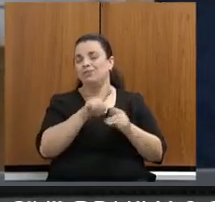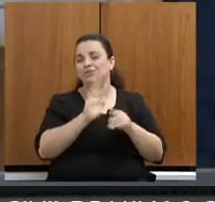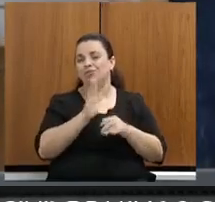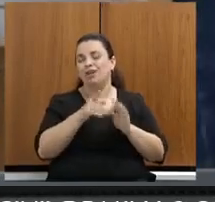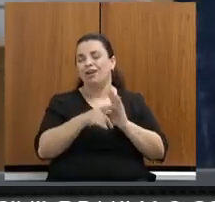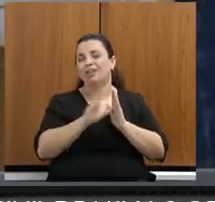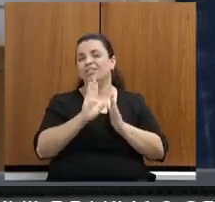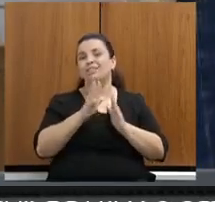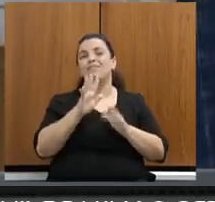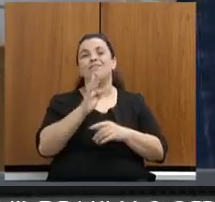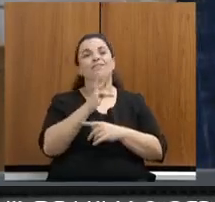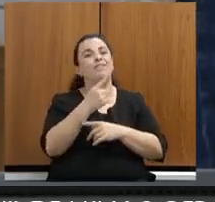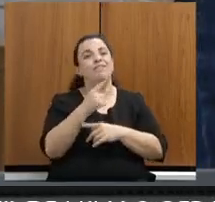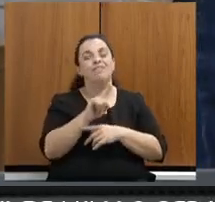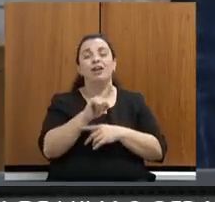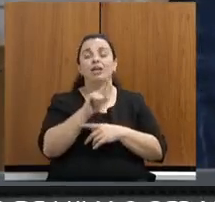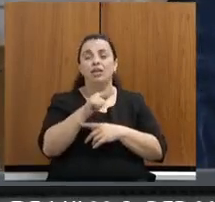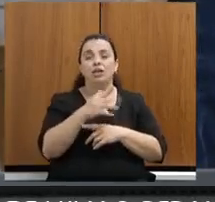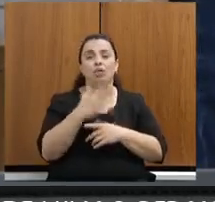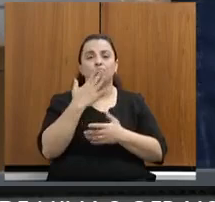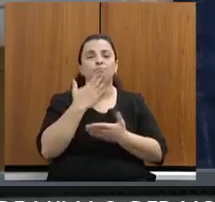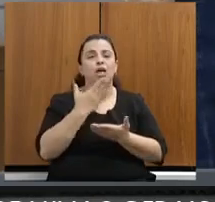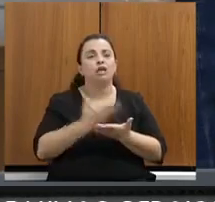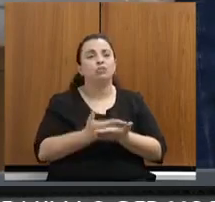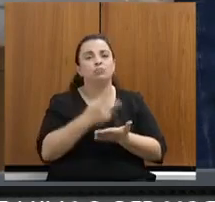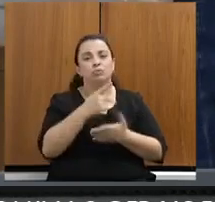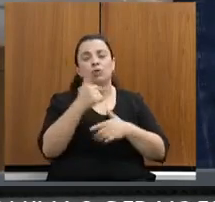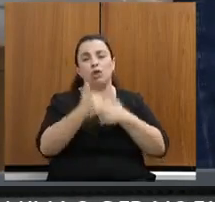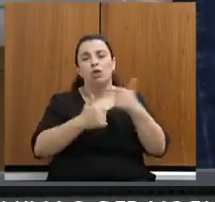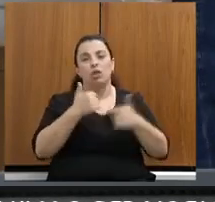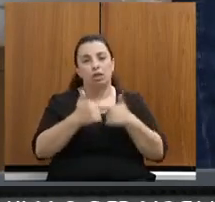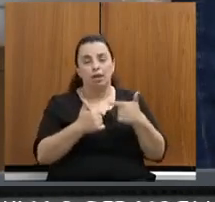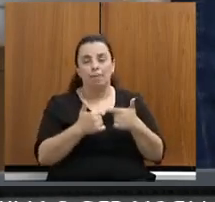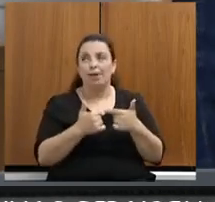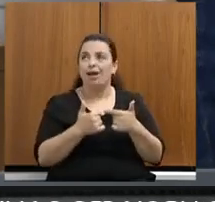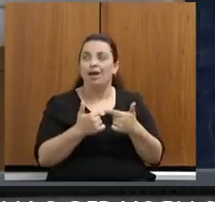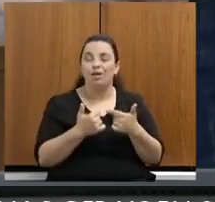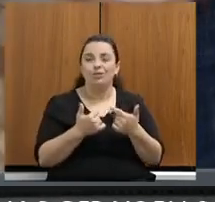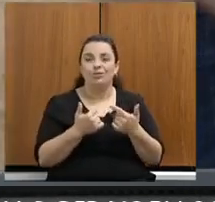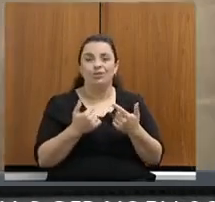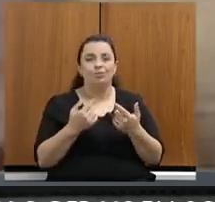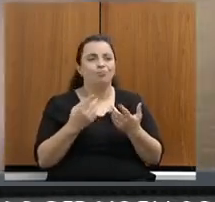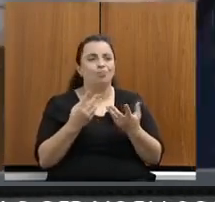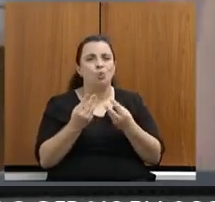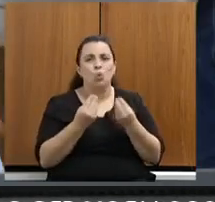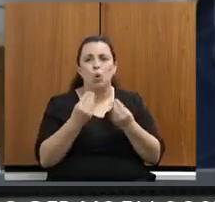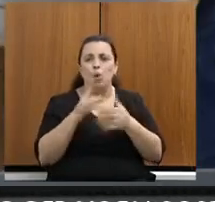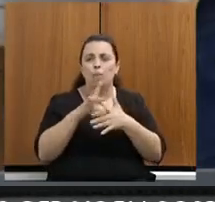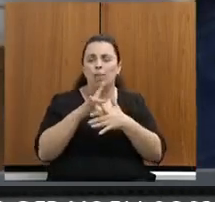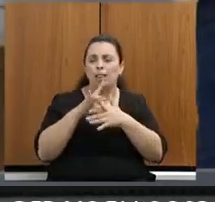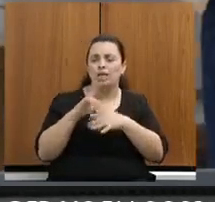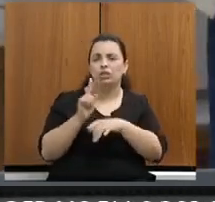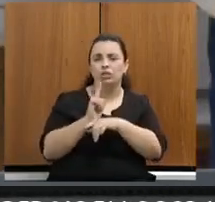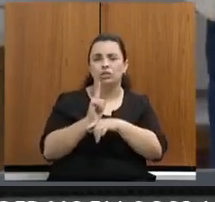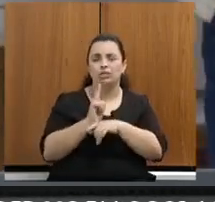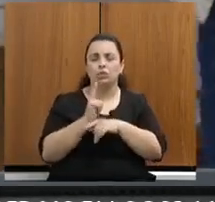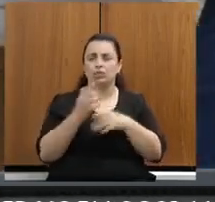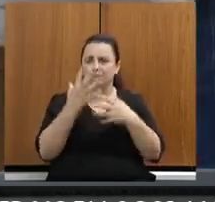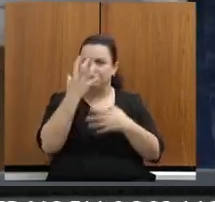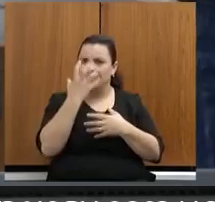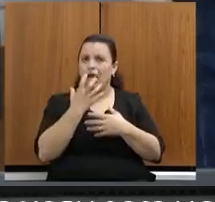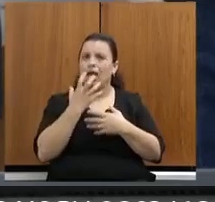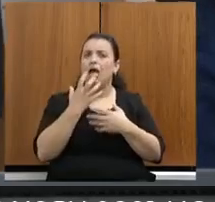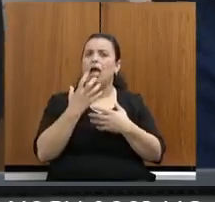admiro muito trabalho EA forma como ele conduz tudo isso a seriedade a franqueza